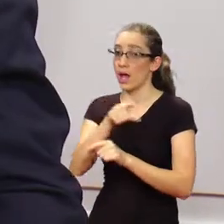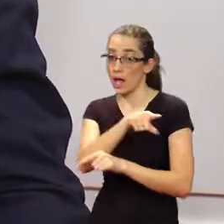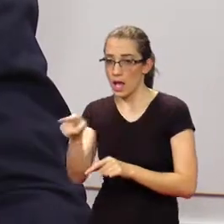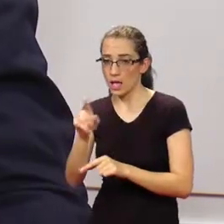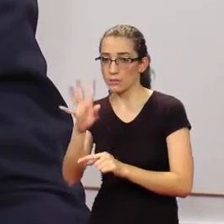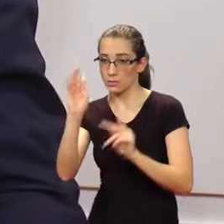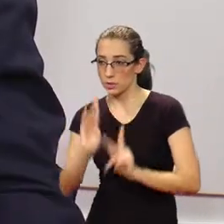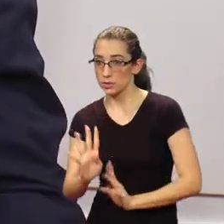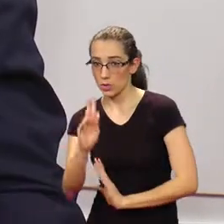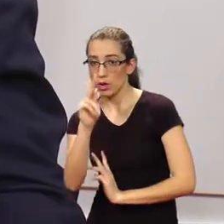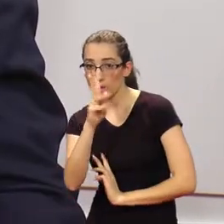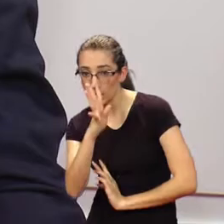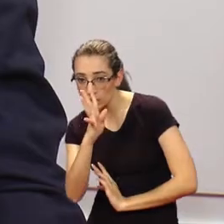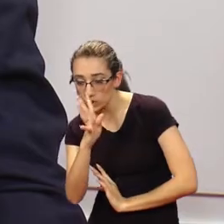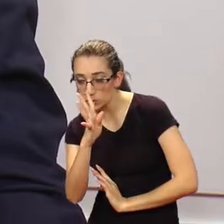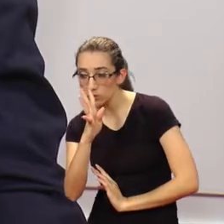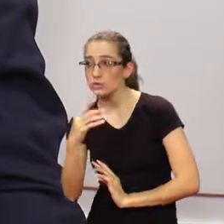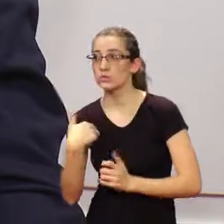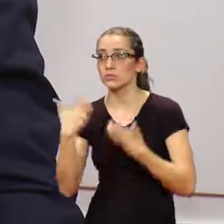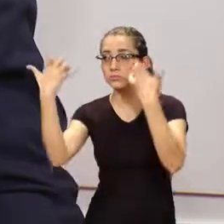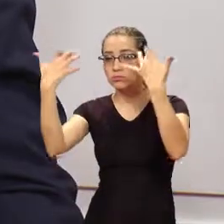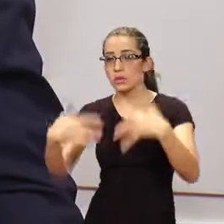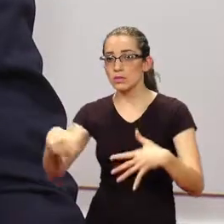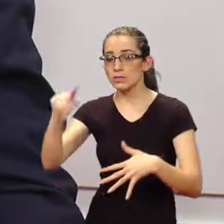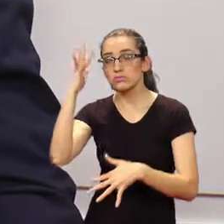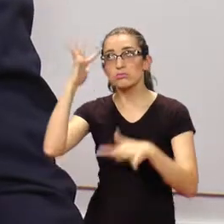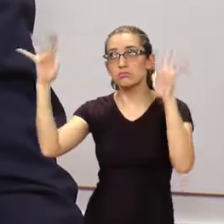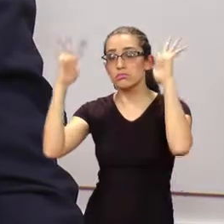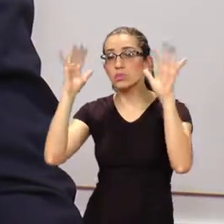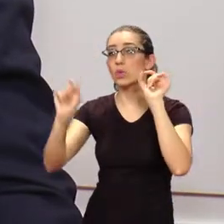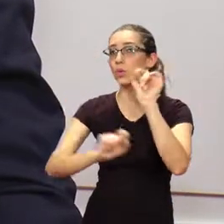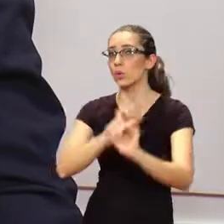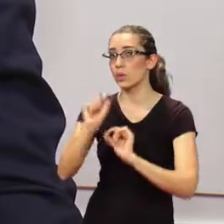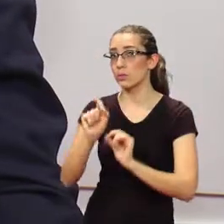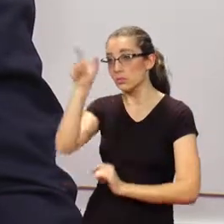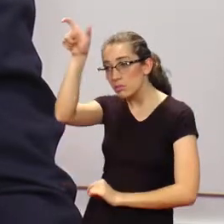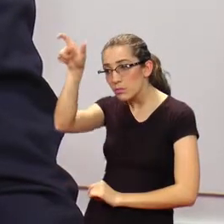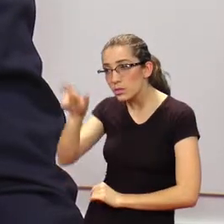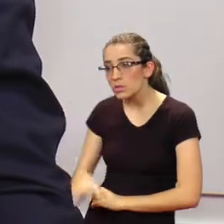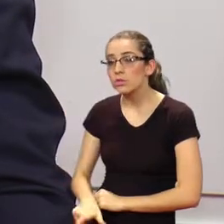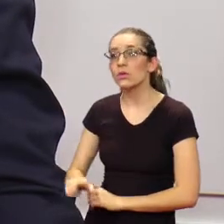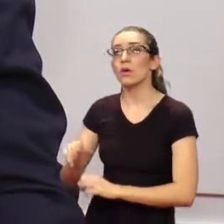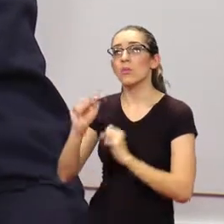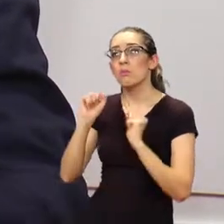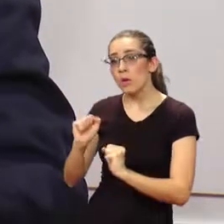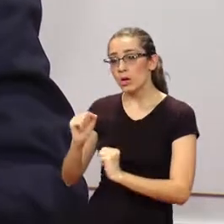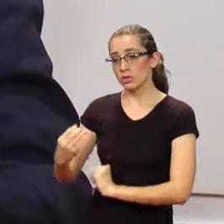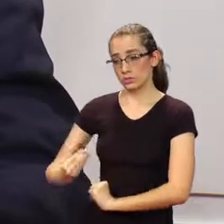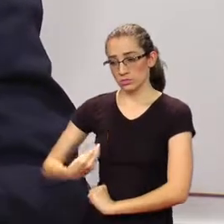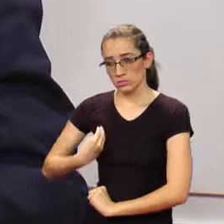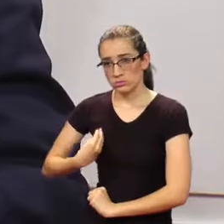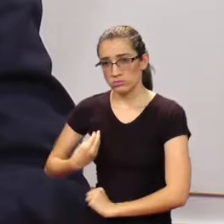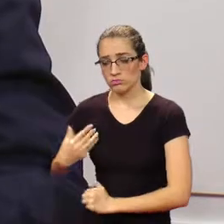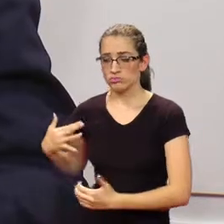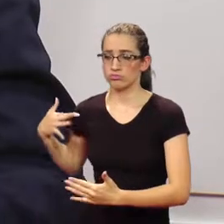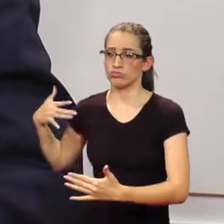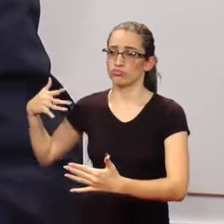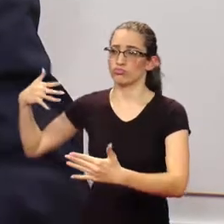para que as pessoas em casa pudessem refletir um pouco sobre isso, as medidas para que o indivíduo atravesse a sua vida, a sua